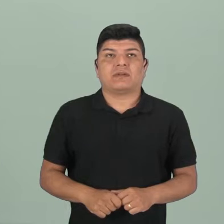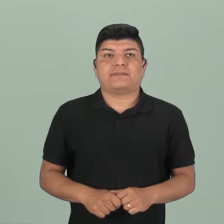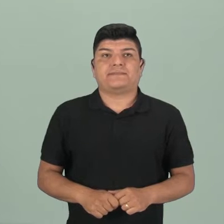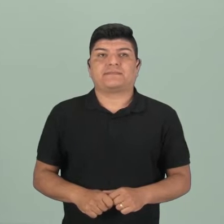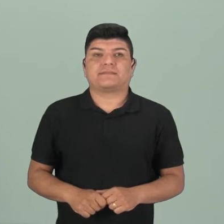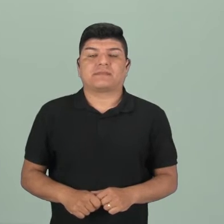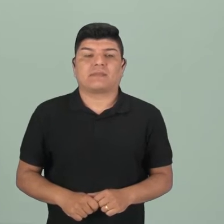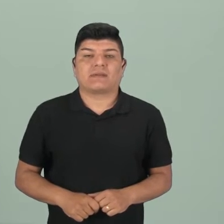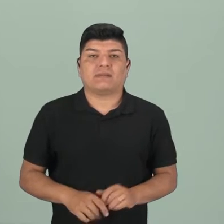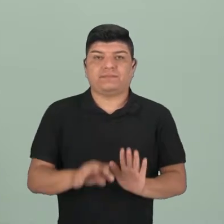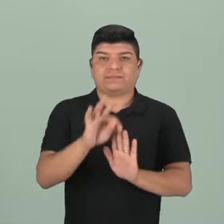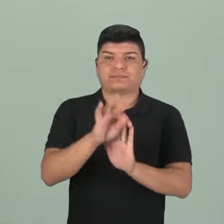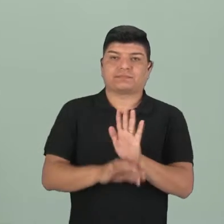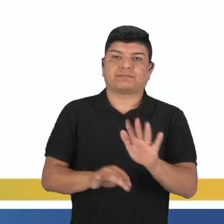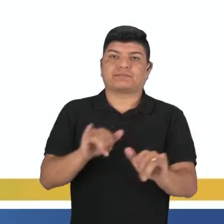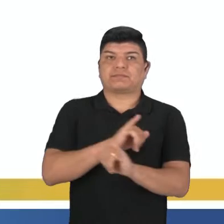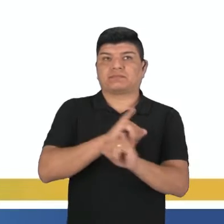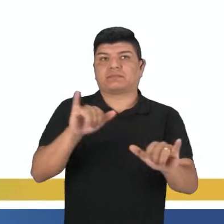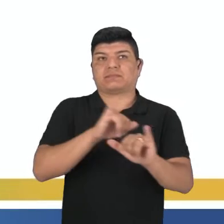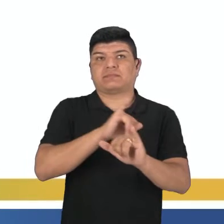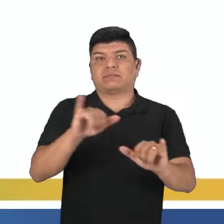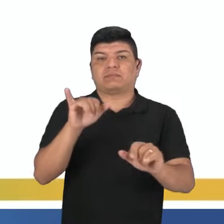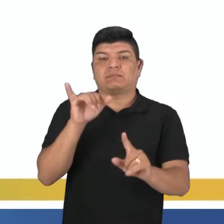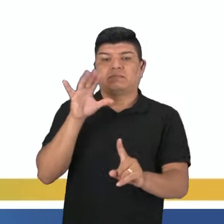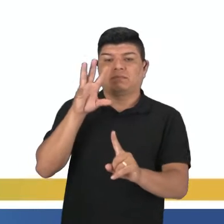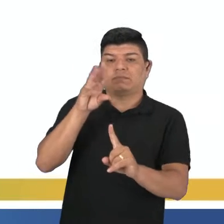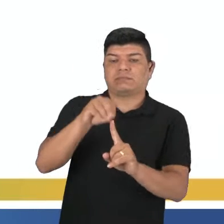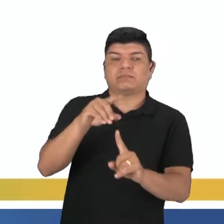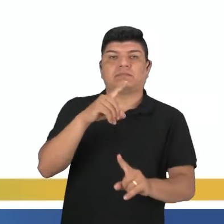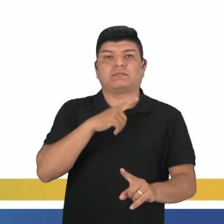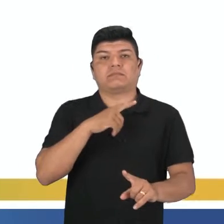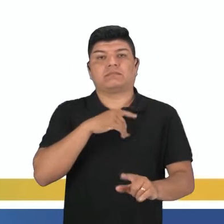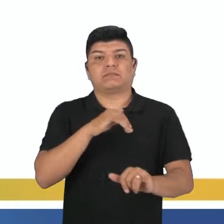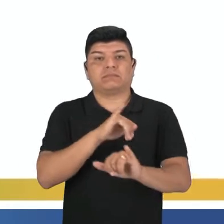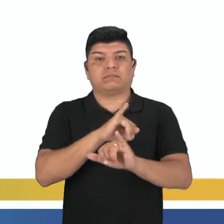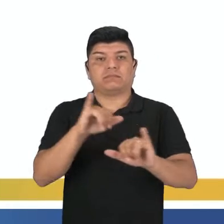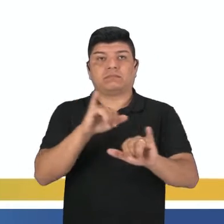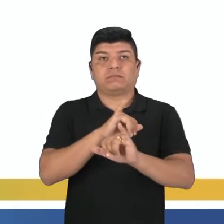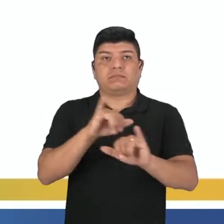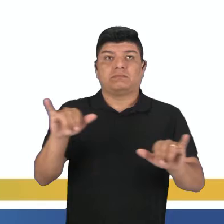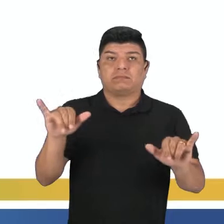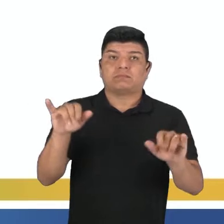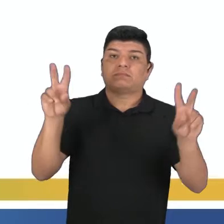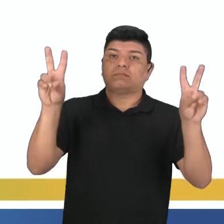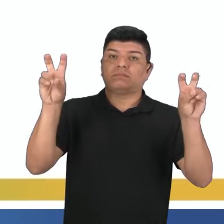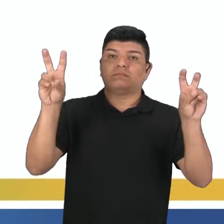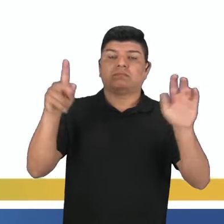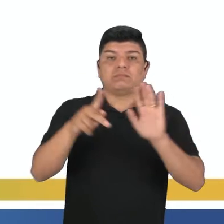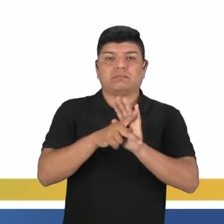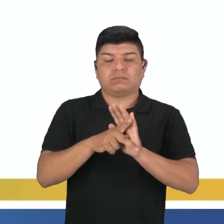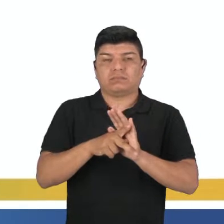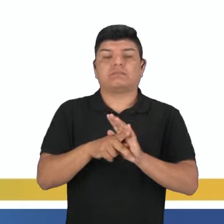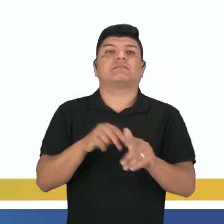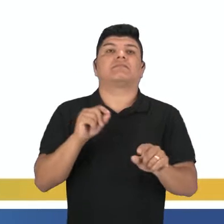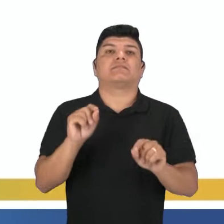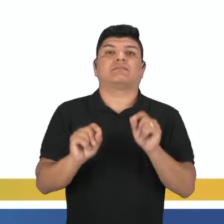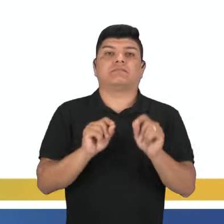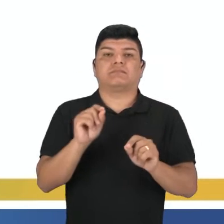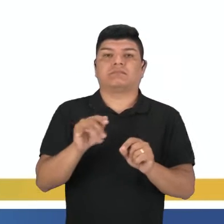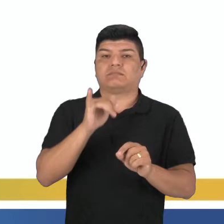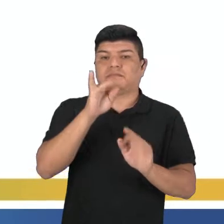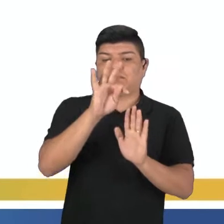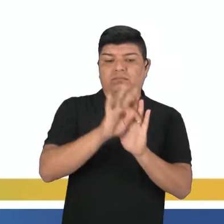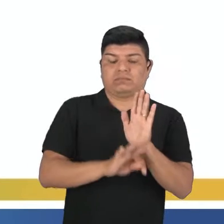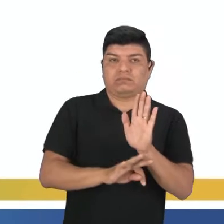Então, los textos informativos tienen por objetivo transmitir información sobre un hecho o un tema concreto. Esse tipo de